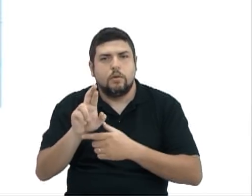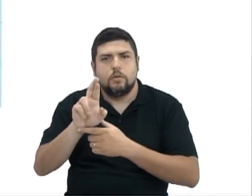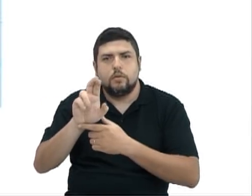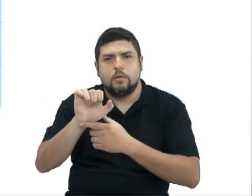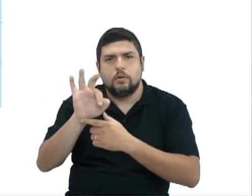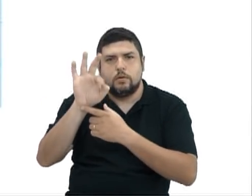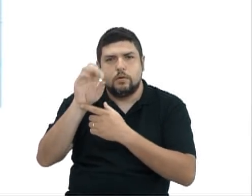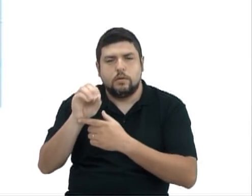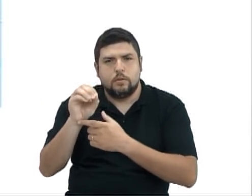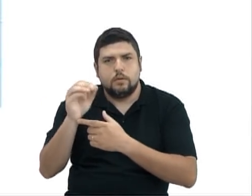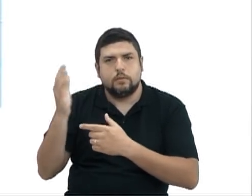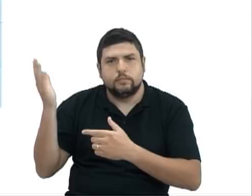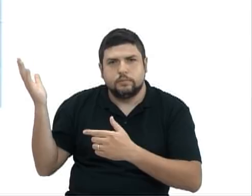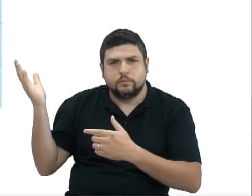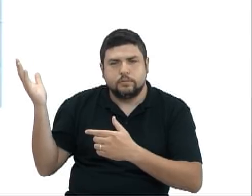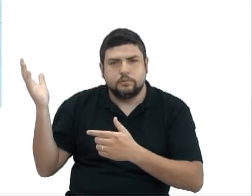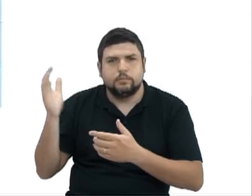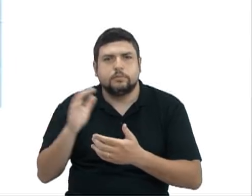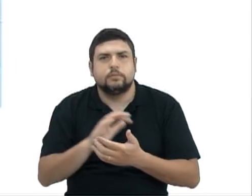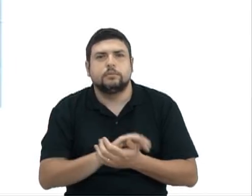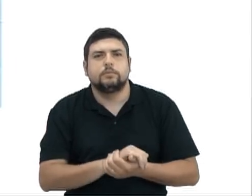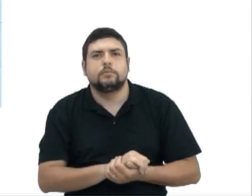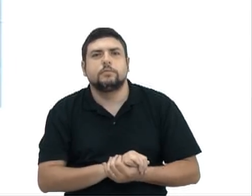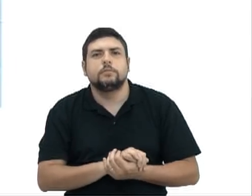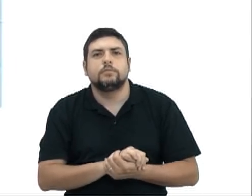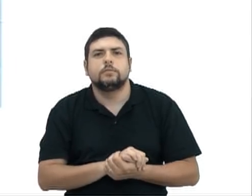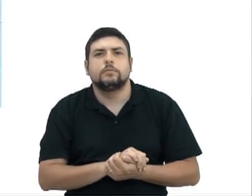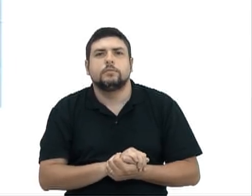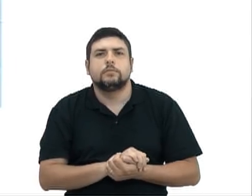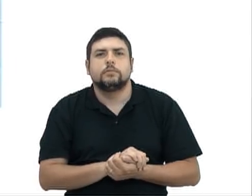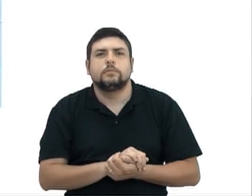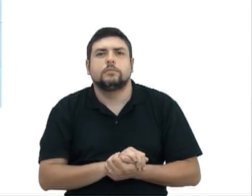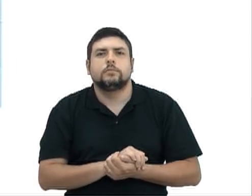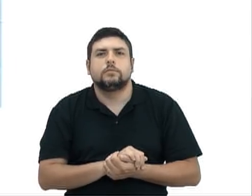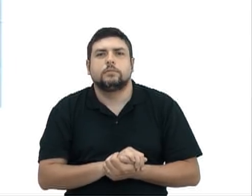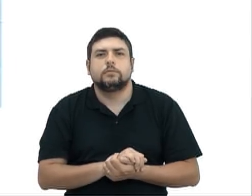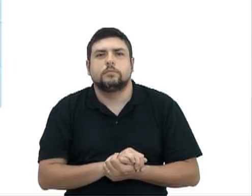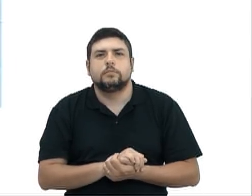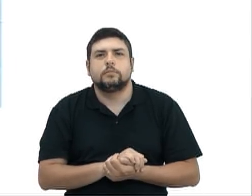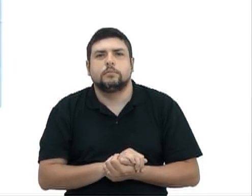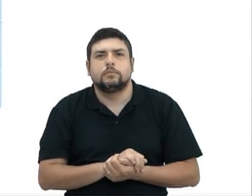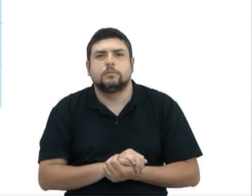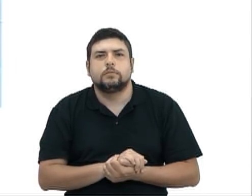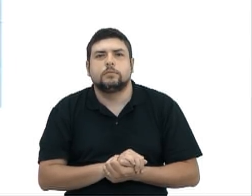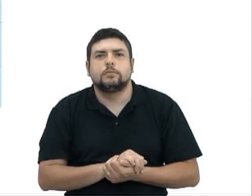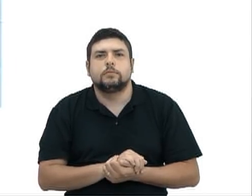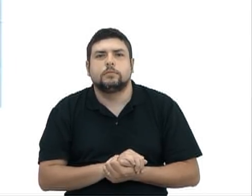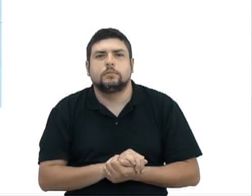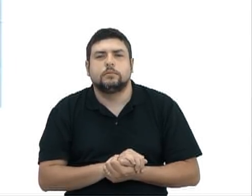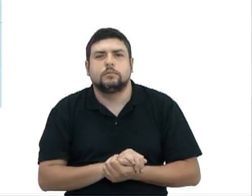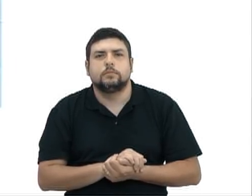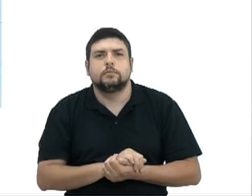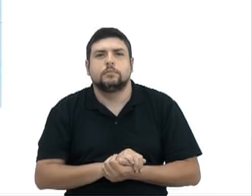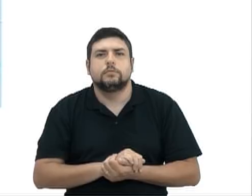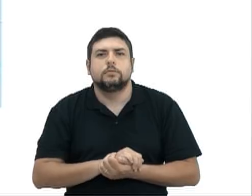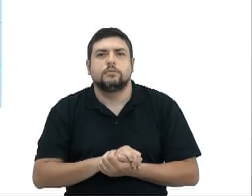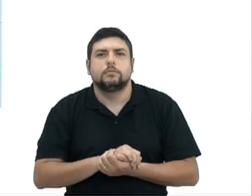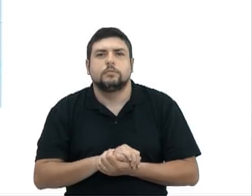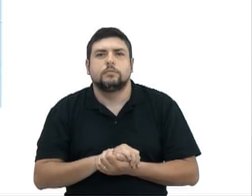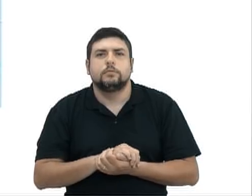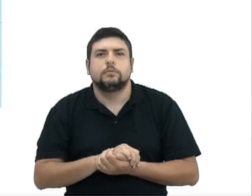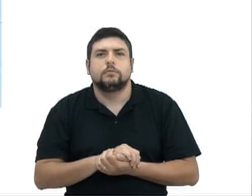sozinhos. Então, temos aqui o eu, tu, ele ou ela, o nós, o vós, eles, elas. E